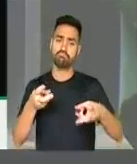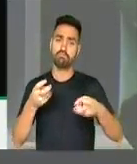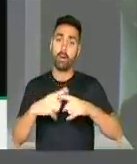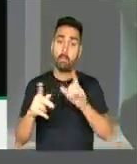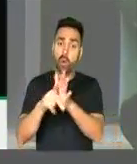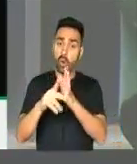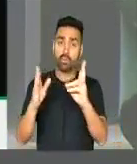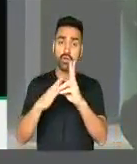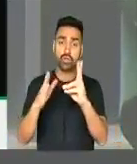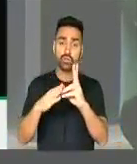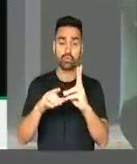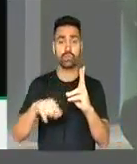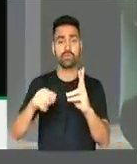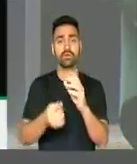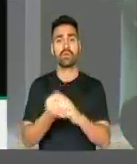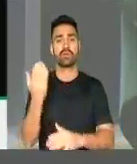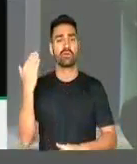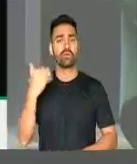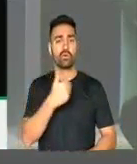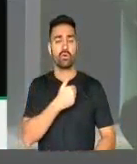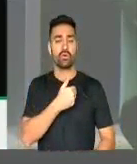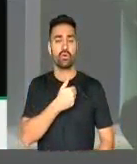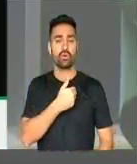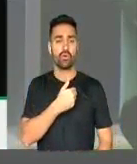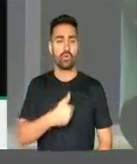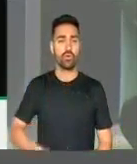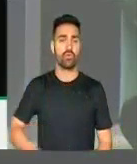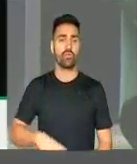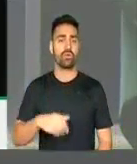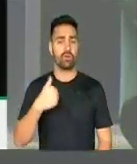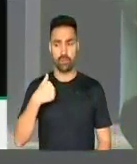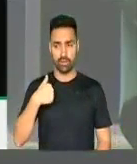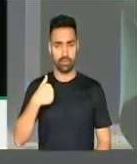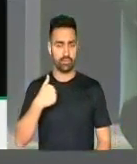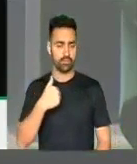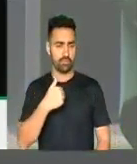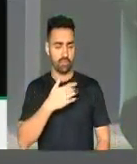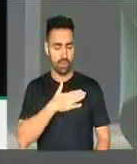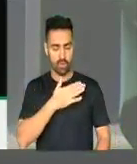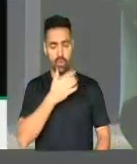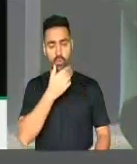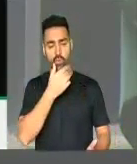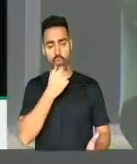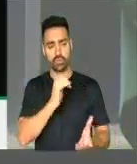Sustentável do Iratapuru, criada durante o governo de João Alberto Capiberibe,